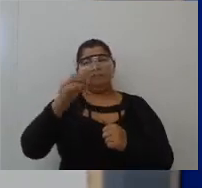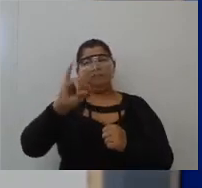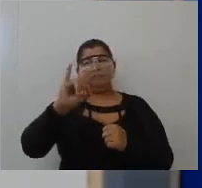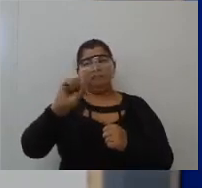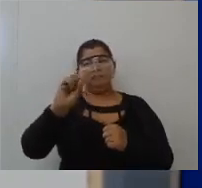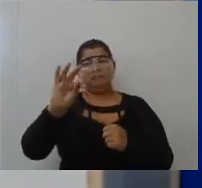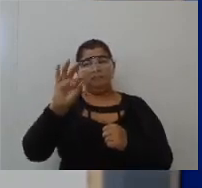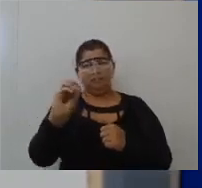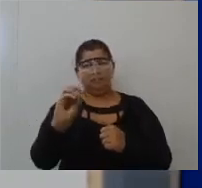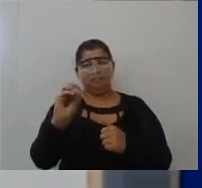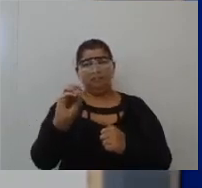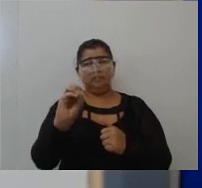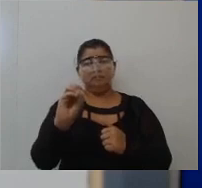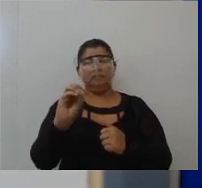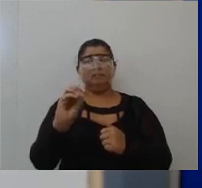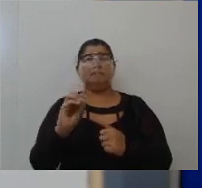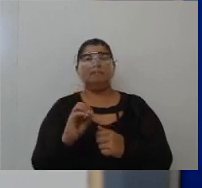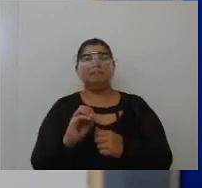por isto,